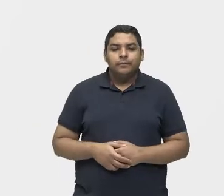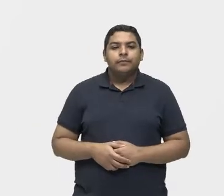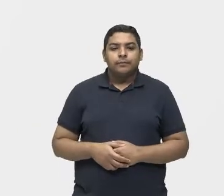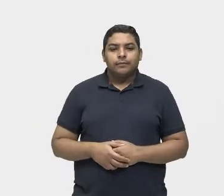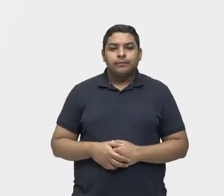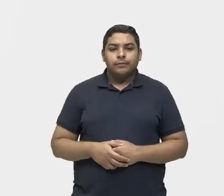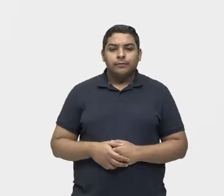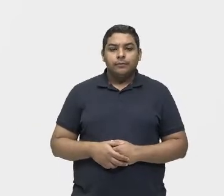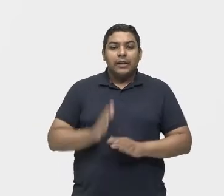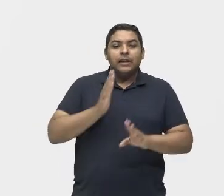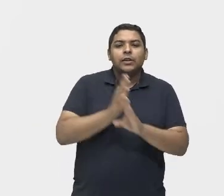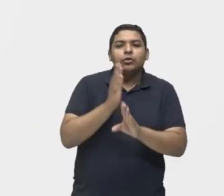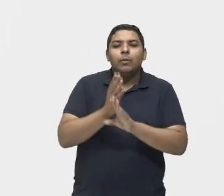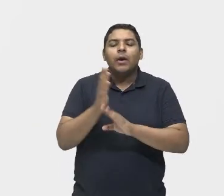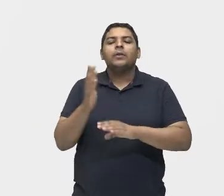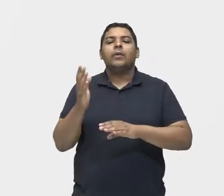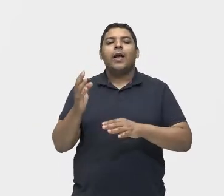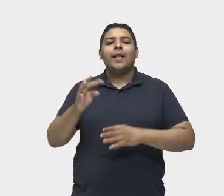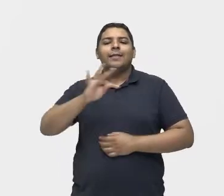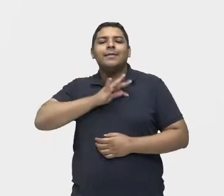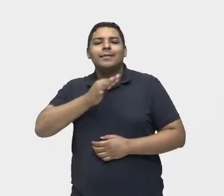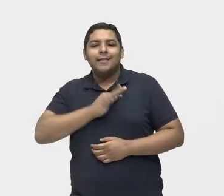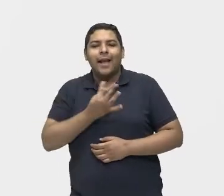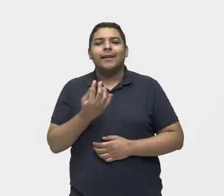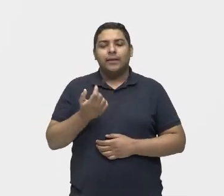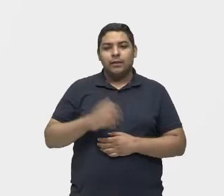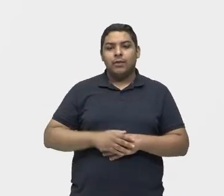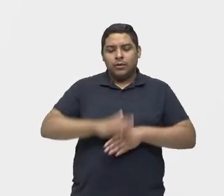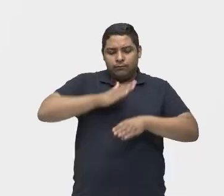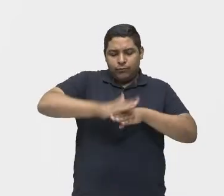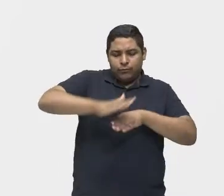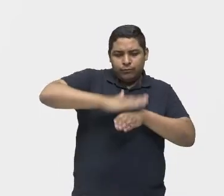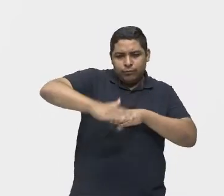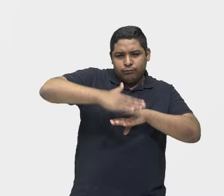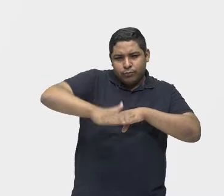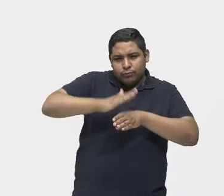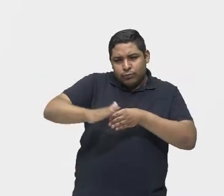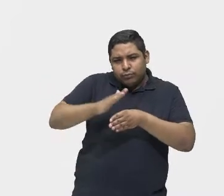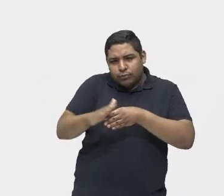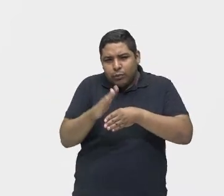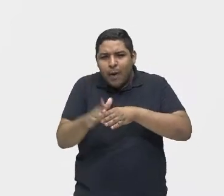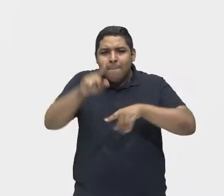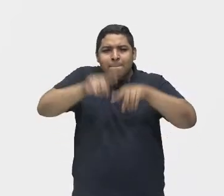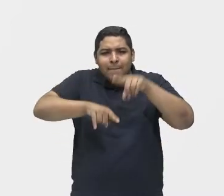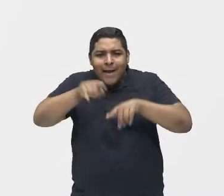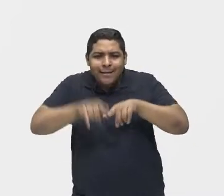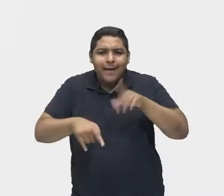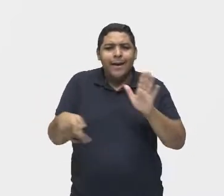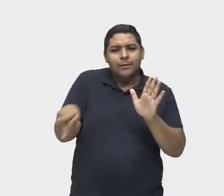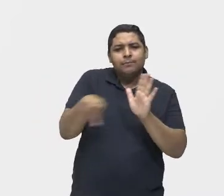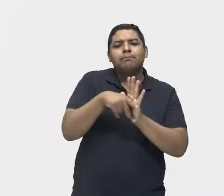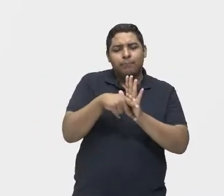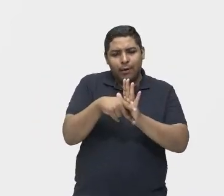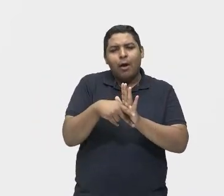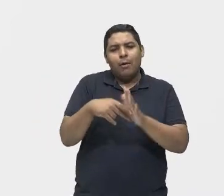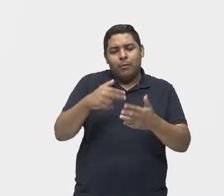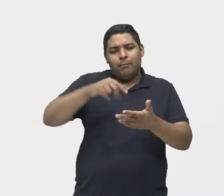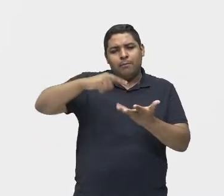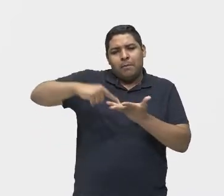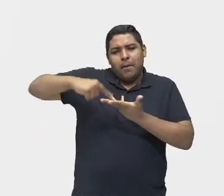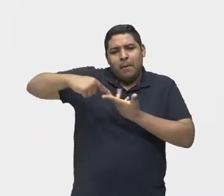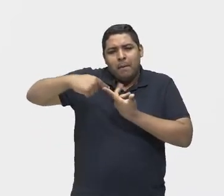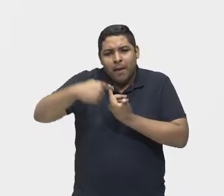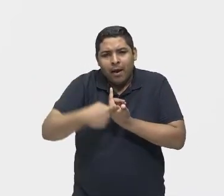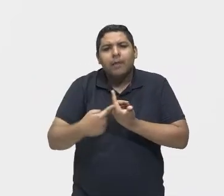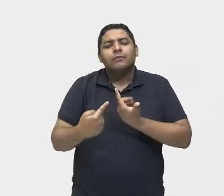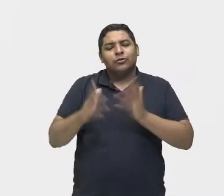Metais, descoberta da técnica da metalúrgica, fabricando diversos utensílios. Aí nós temos um exemplo de um desenho